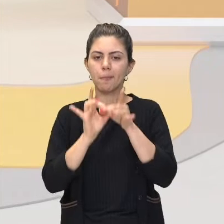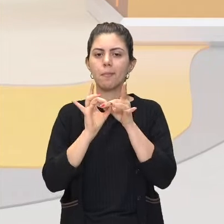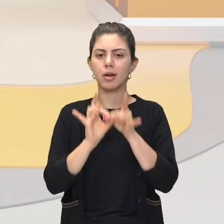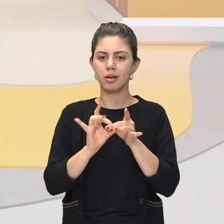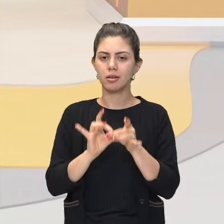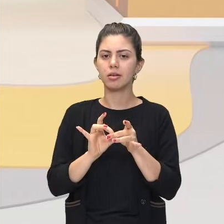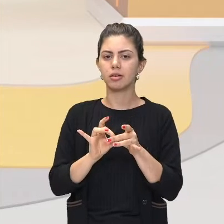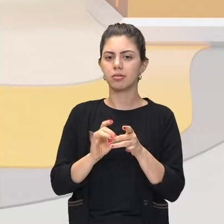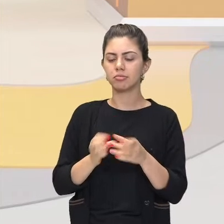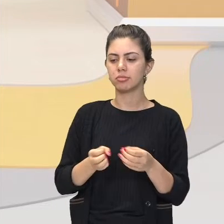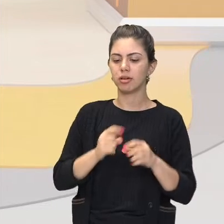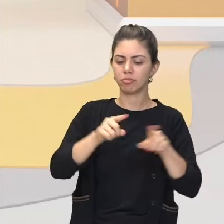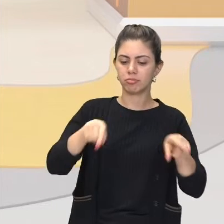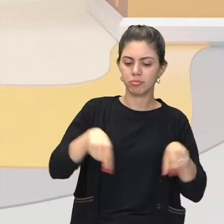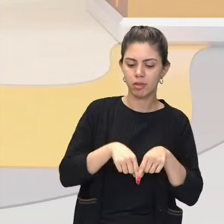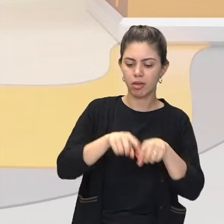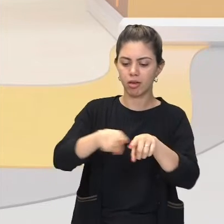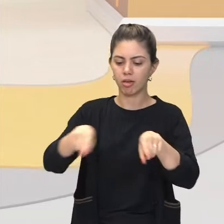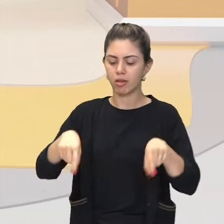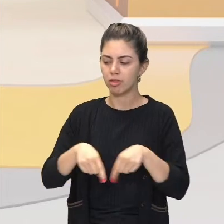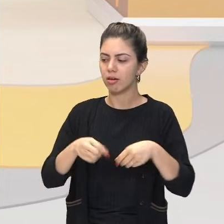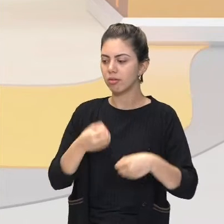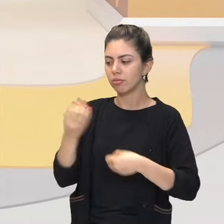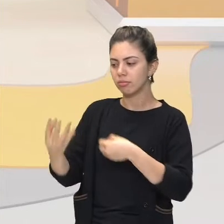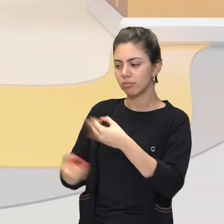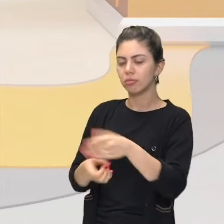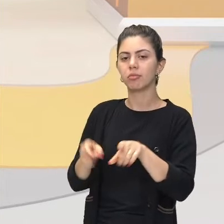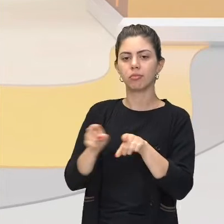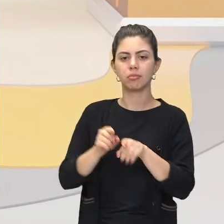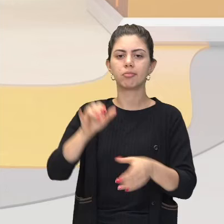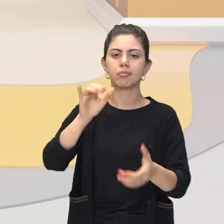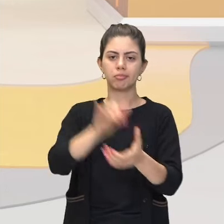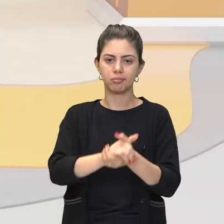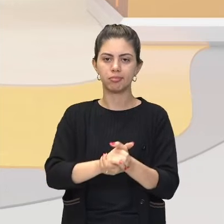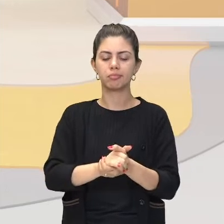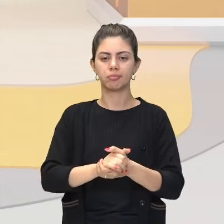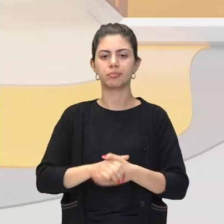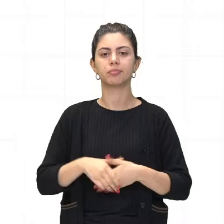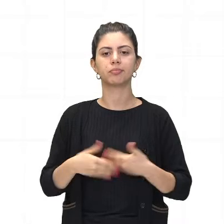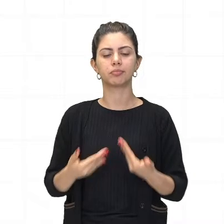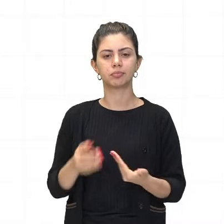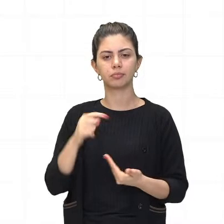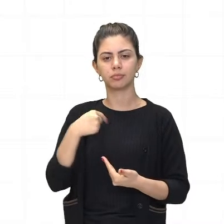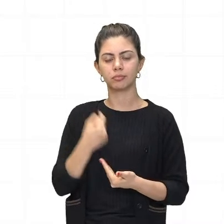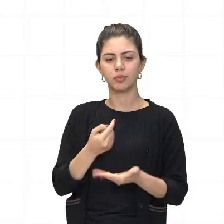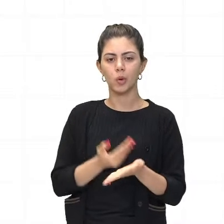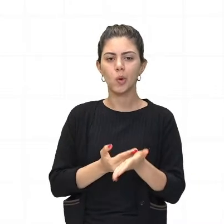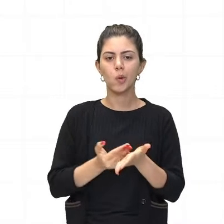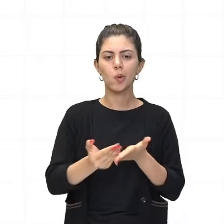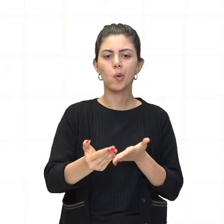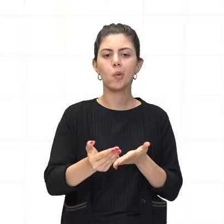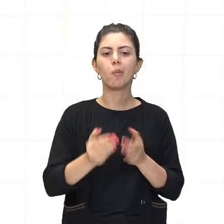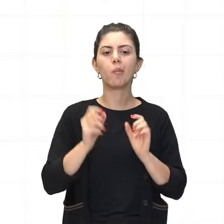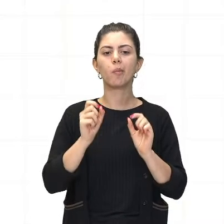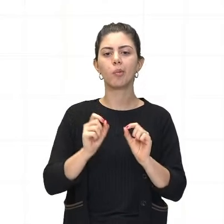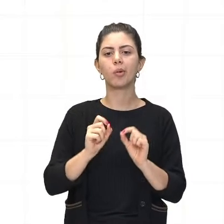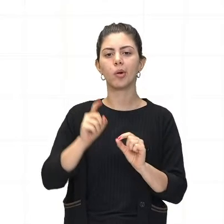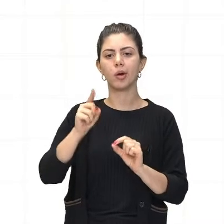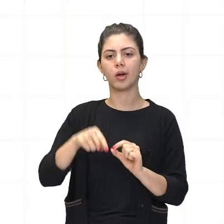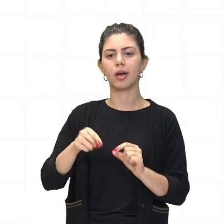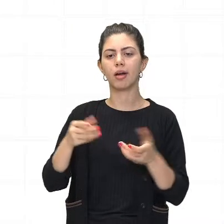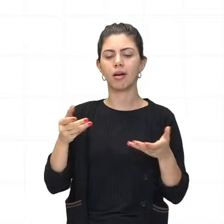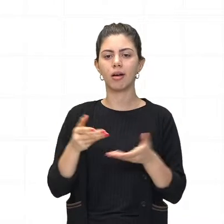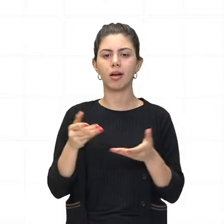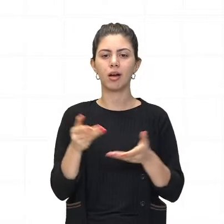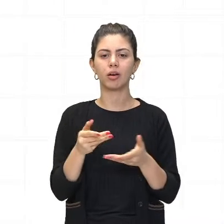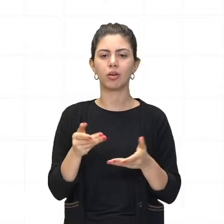da doação de terras e também de casamentos. E aí nós temos início, portanto, ao